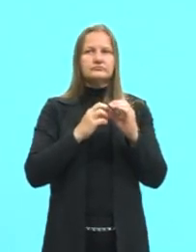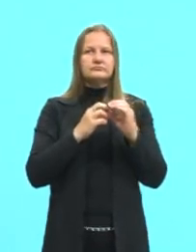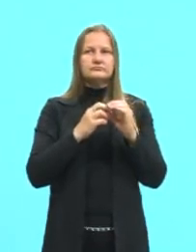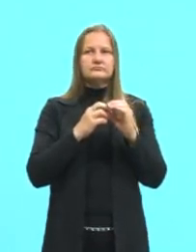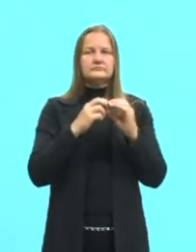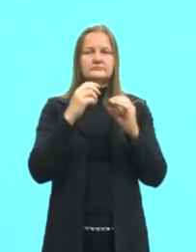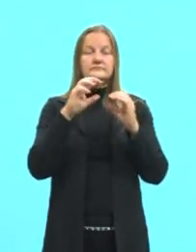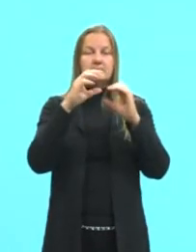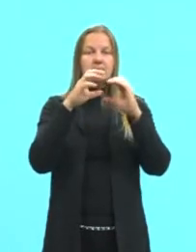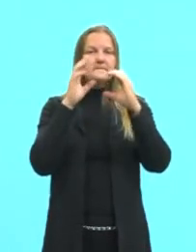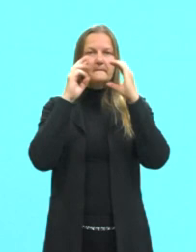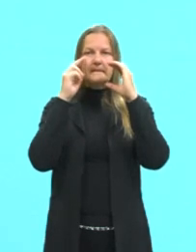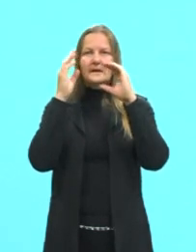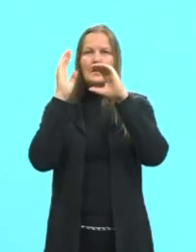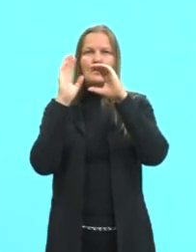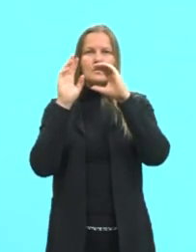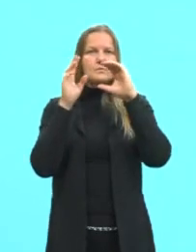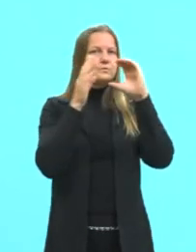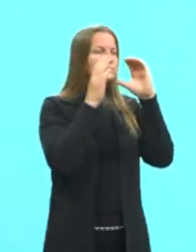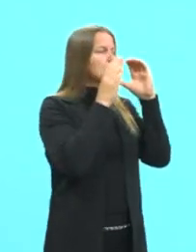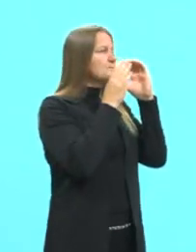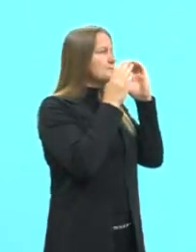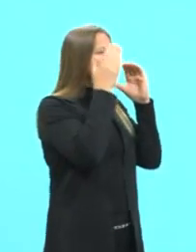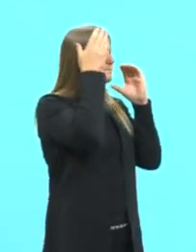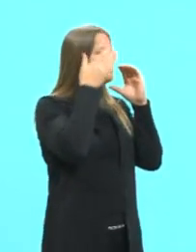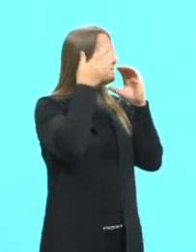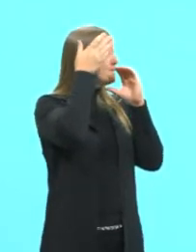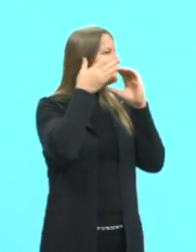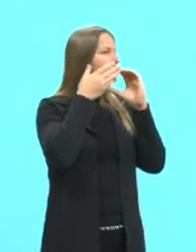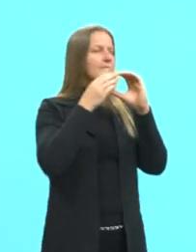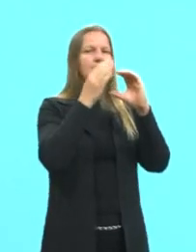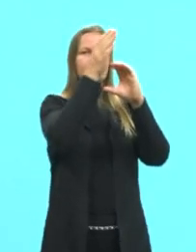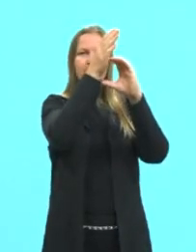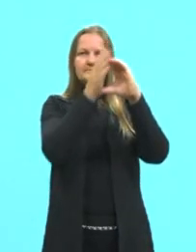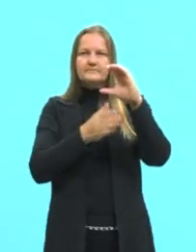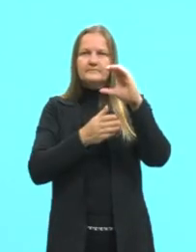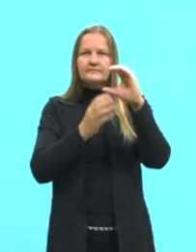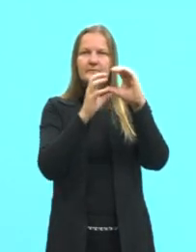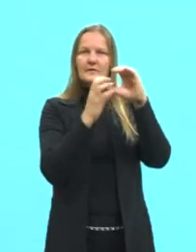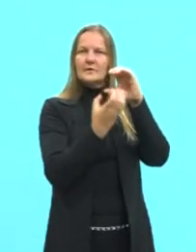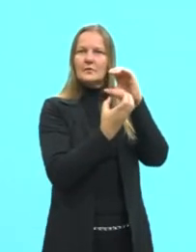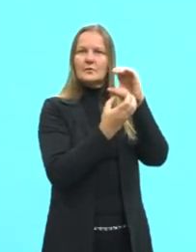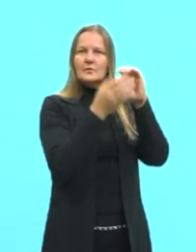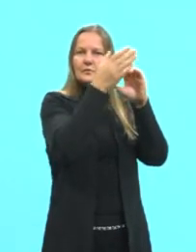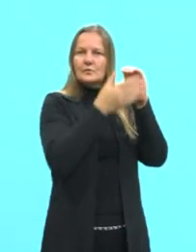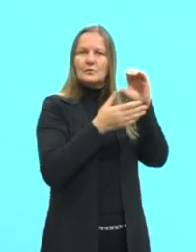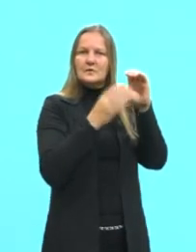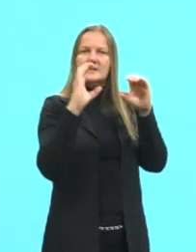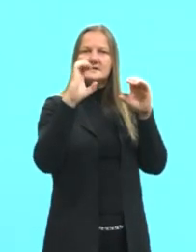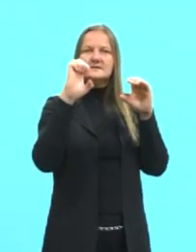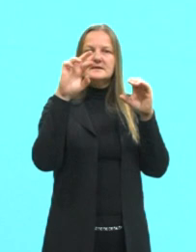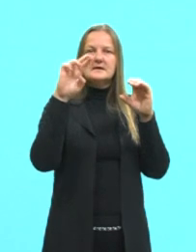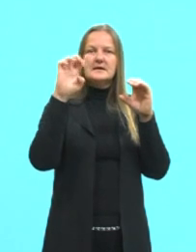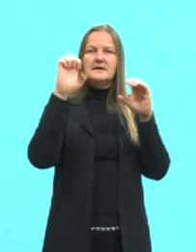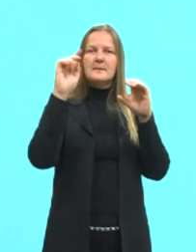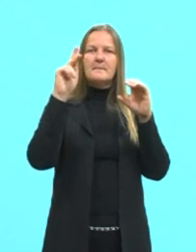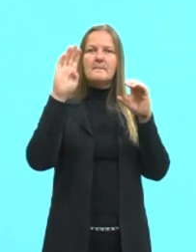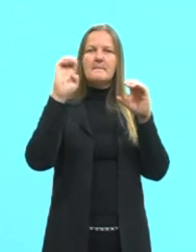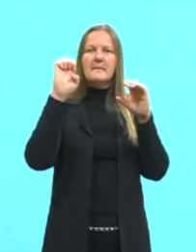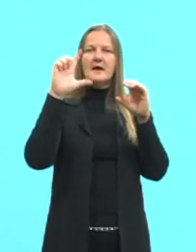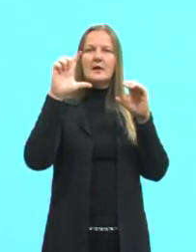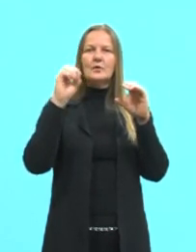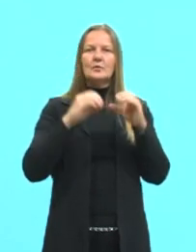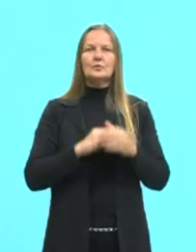tá ela está numa posição lateral aqui os olhos e aqui é a nuca então aqui o cerebelo nessa parte tá